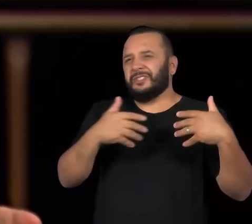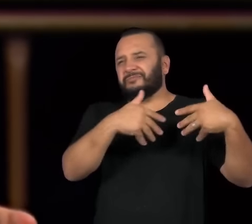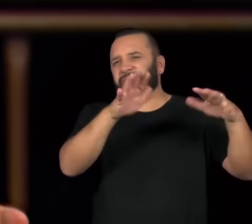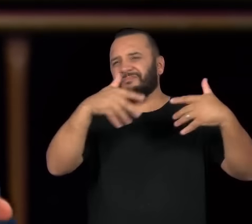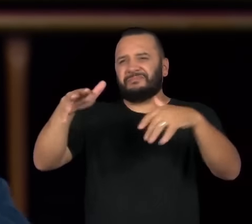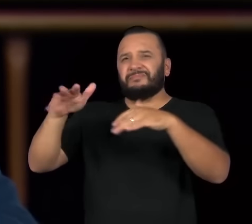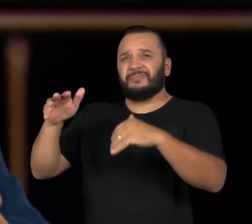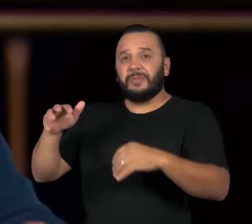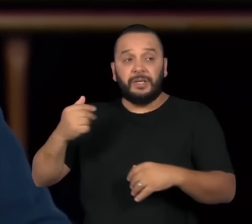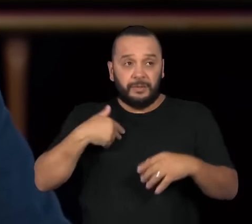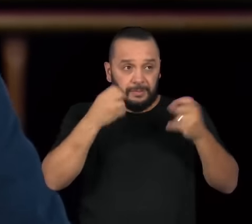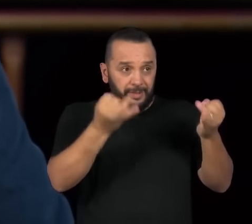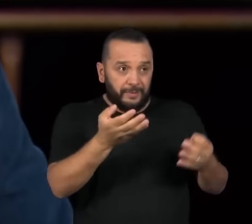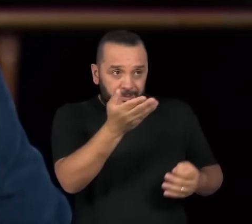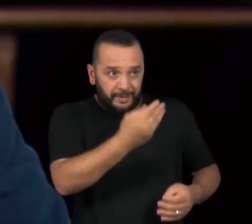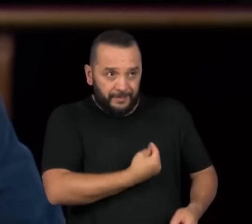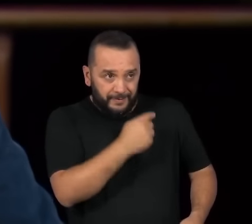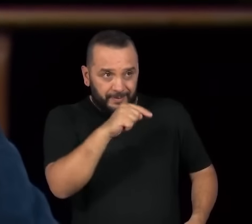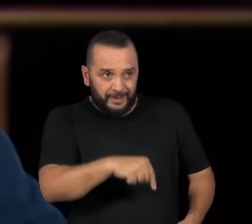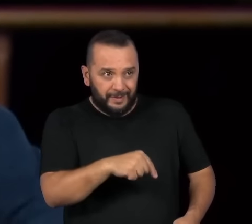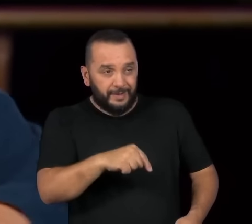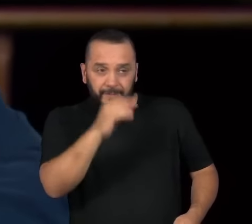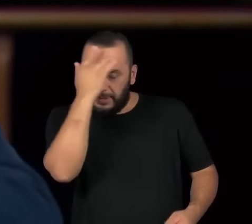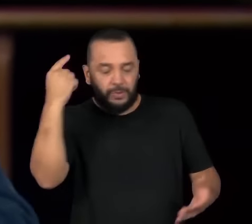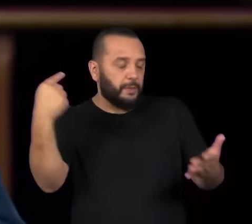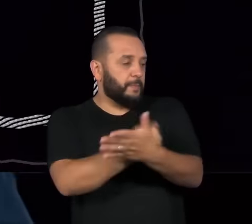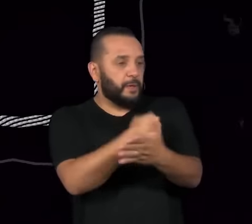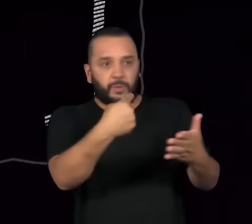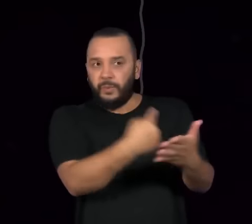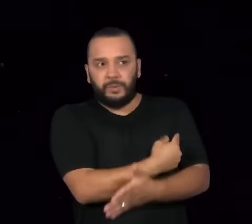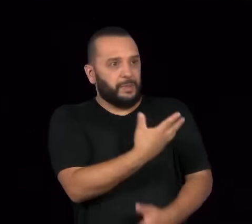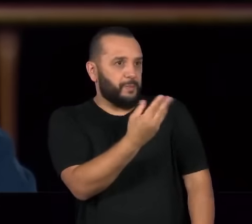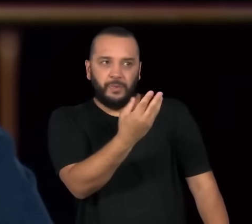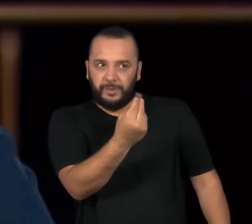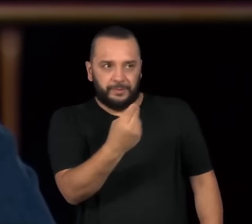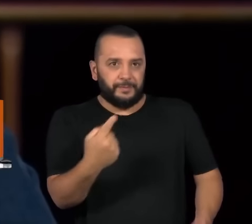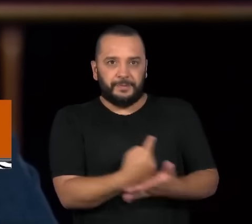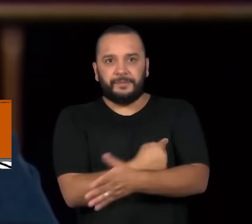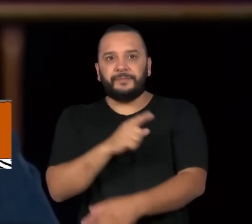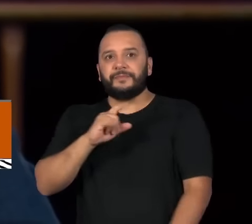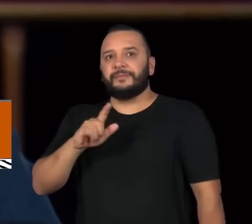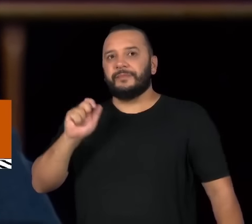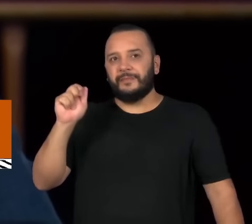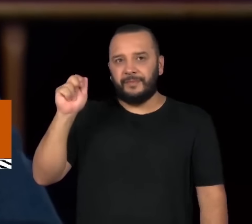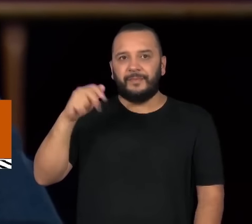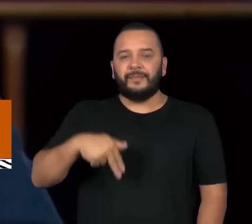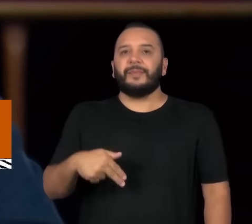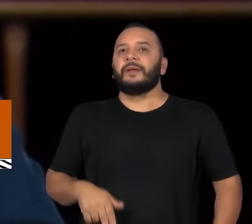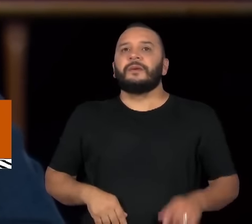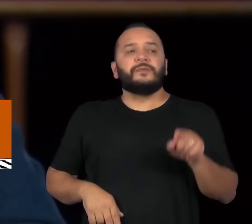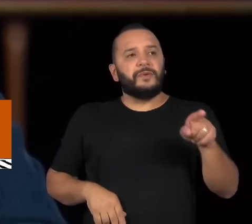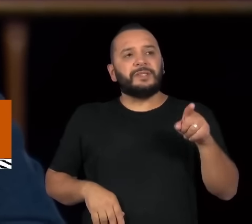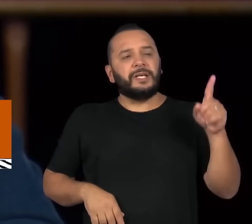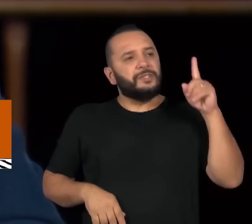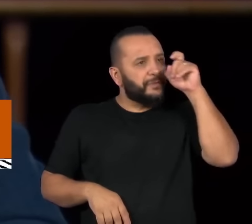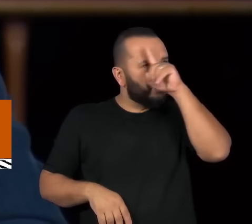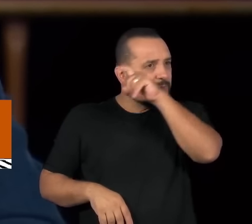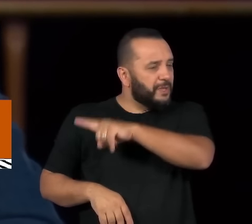que você vinha aqui, chegou muita pergunta sobre que isso. Lilian Grazi, qual a sua maior dificuldade